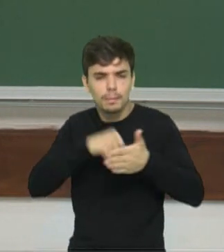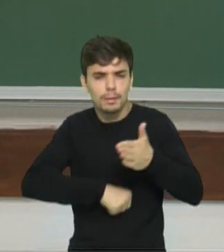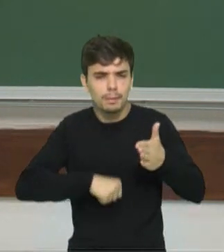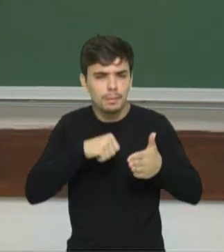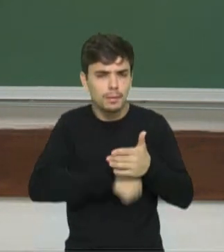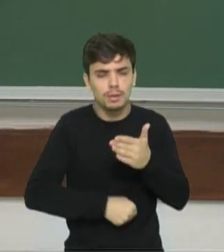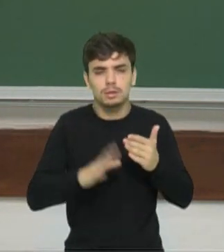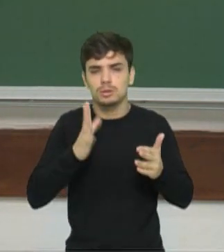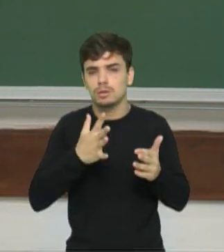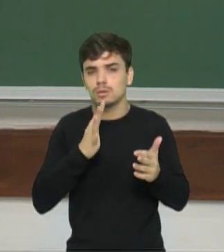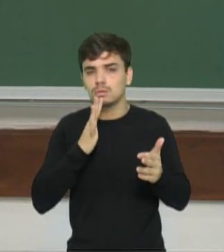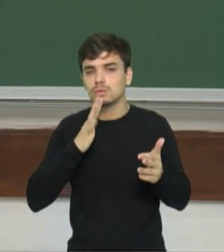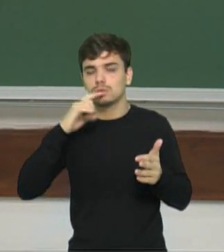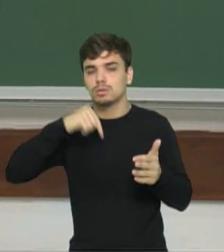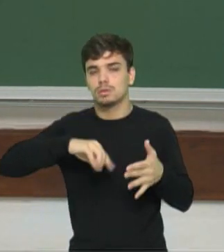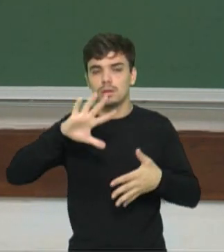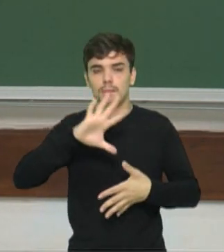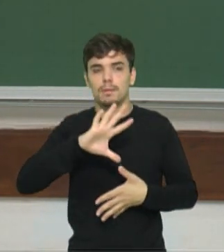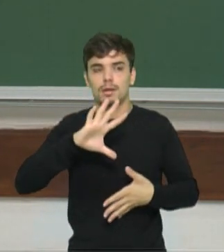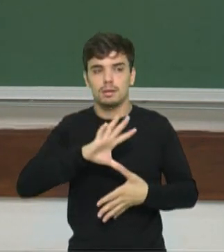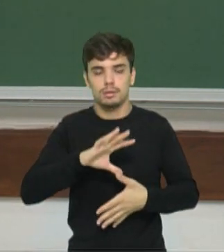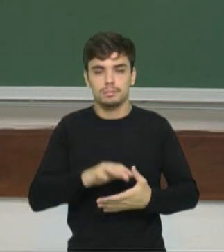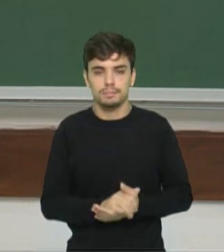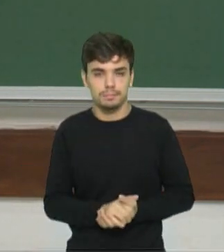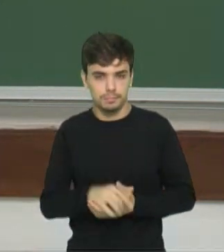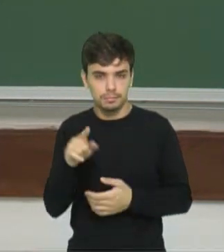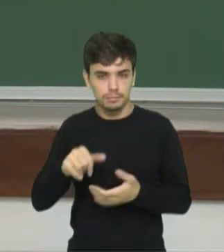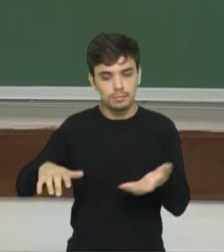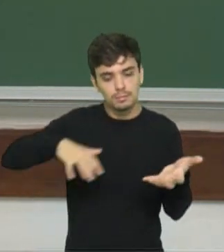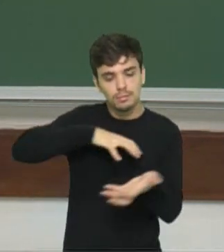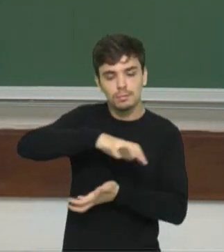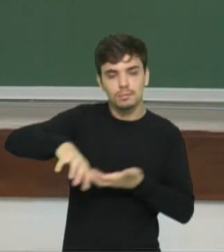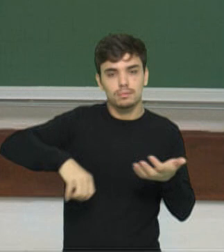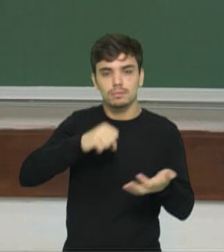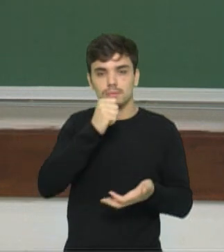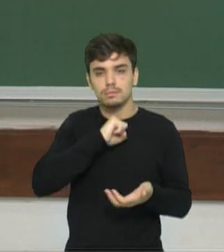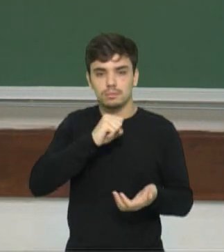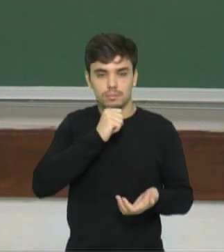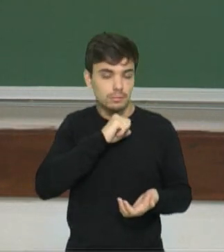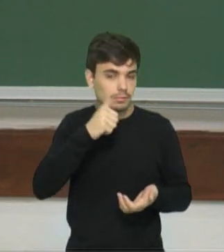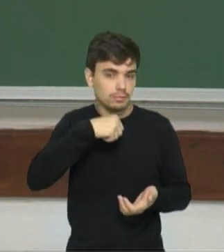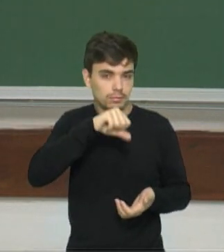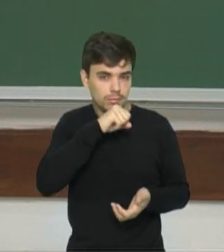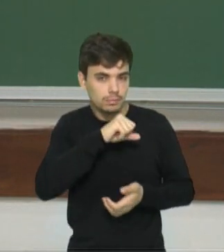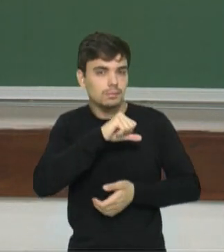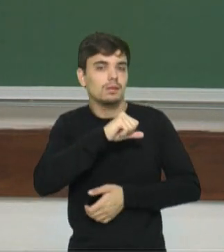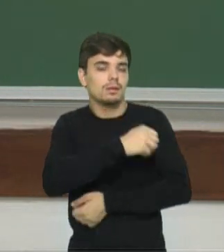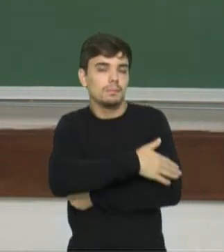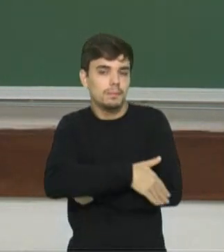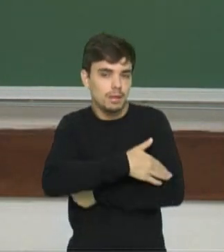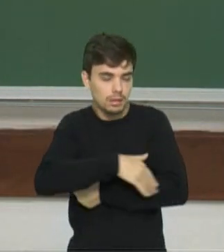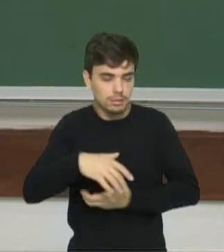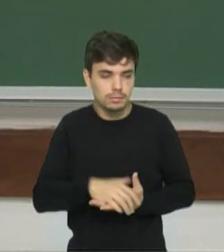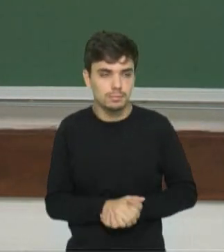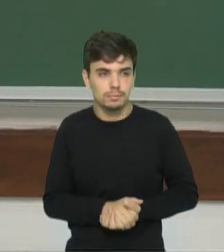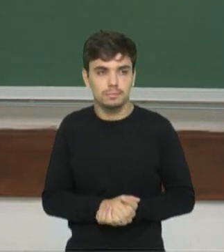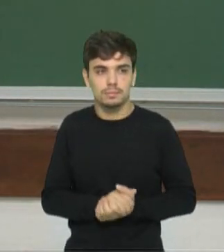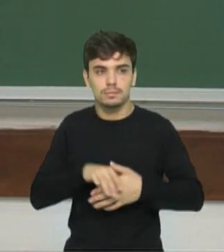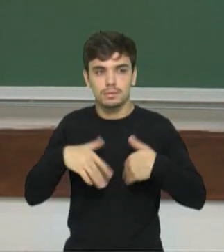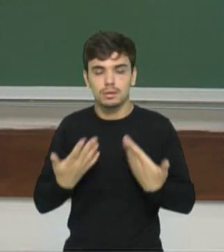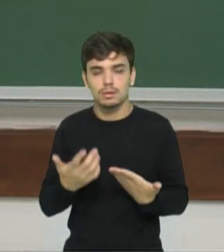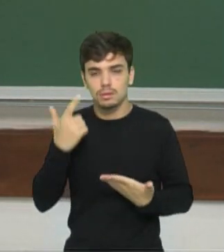mais conhecidos aqui na América. É o movimento de mães e avós da Praça de Maio. Então, a lei argentina ela